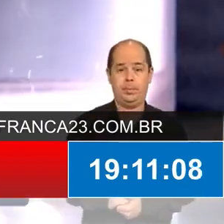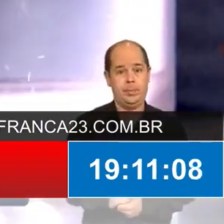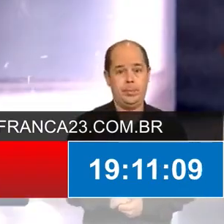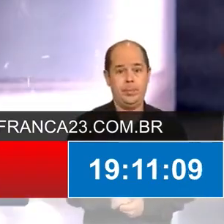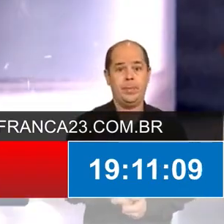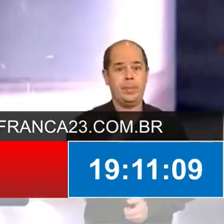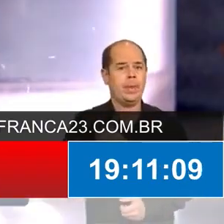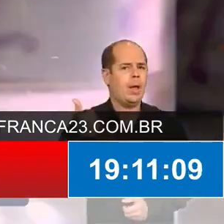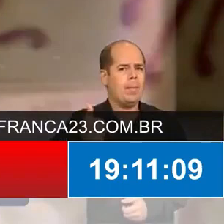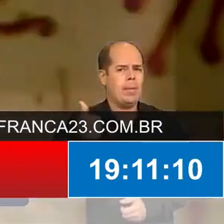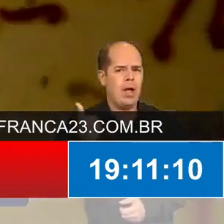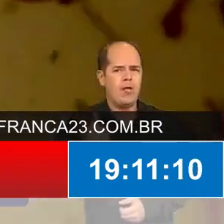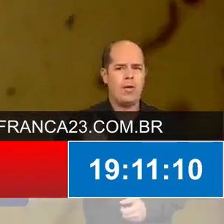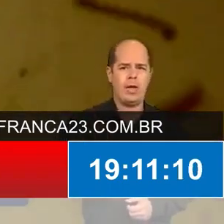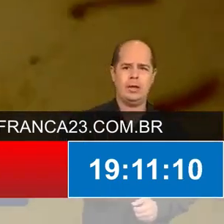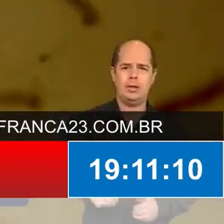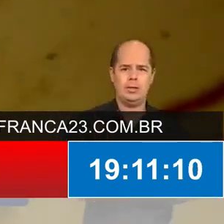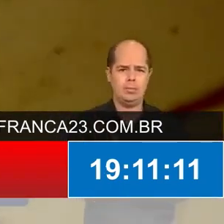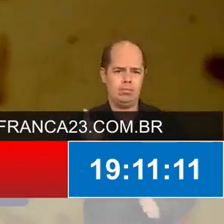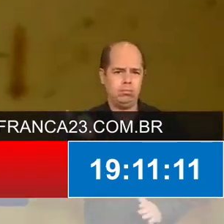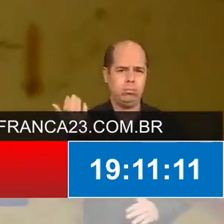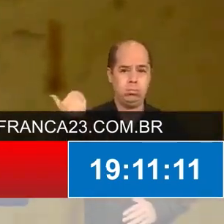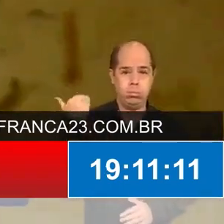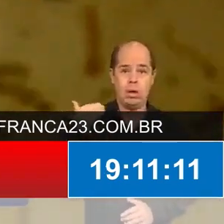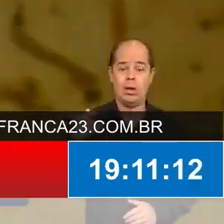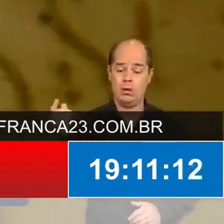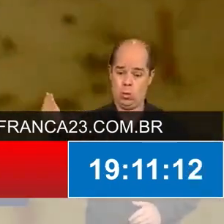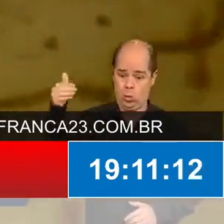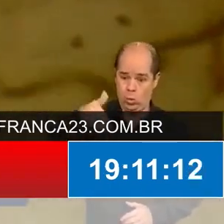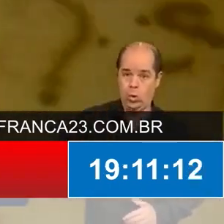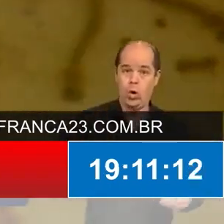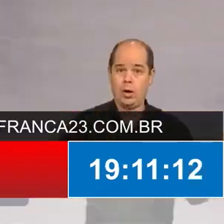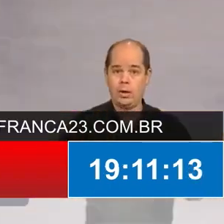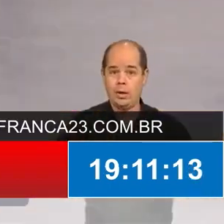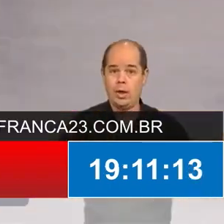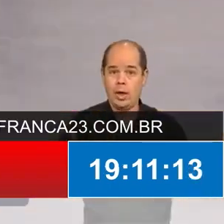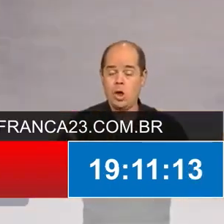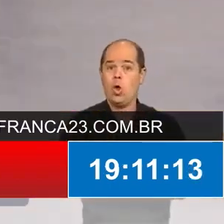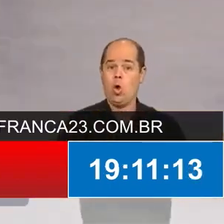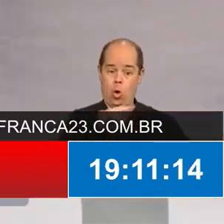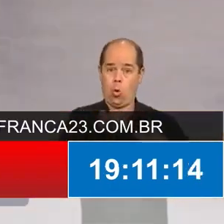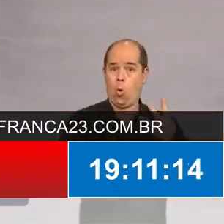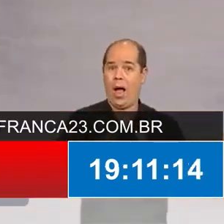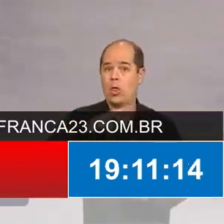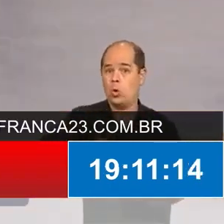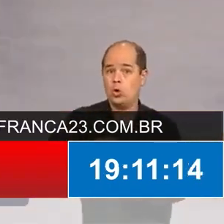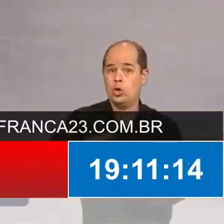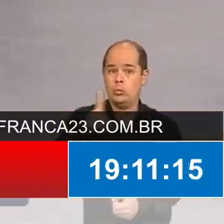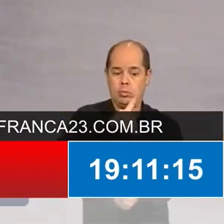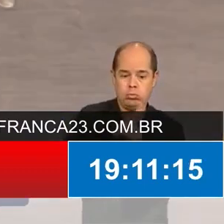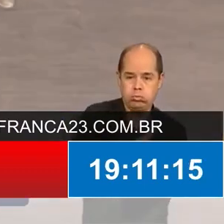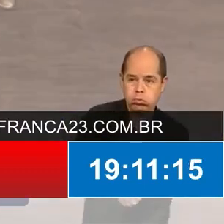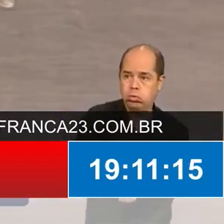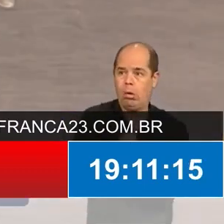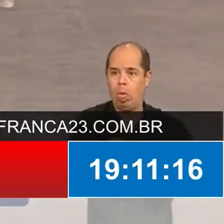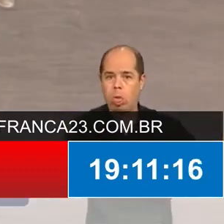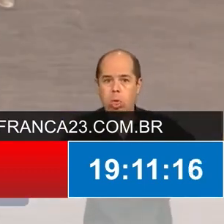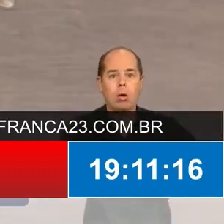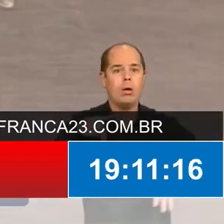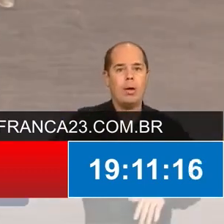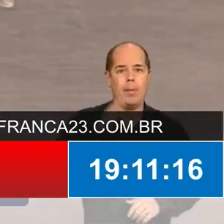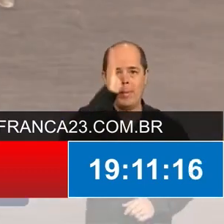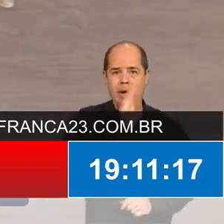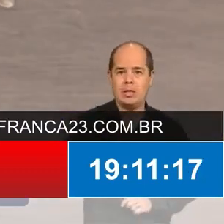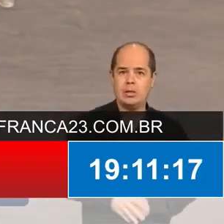tempo, os quatro sorotipos do vírus da dengue voltaram a circular no Brasil, aumentando o alerta das autoridades. E hoje,